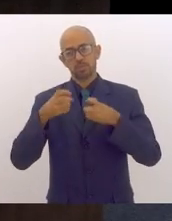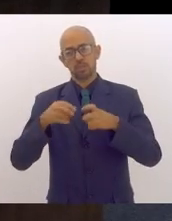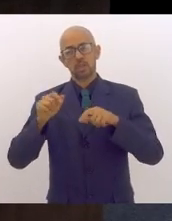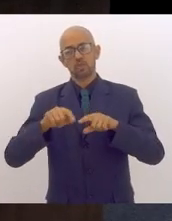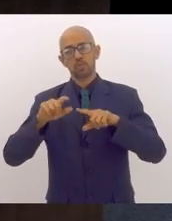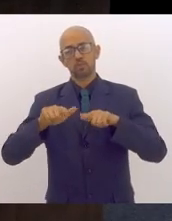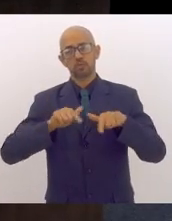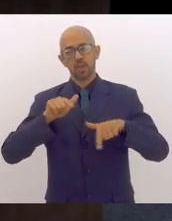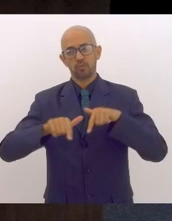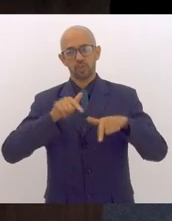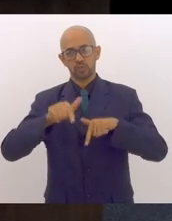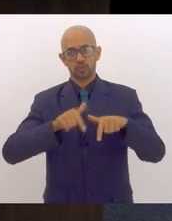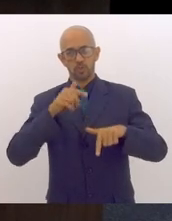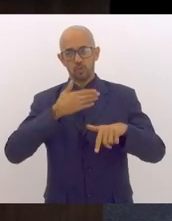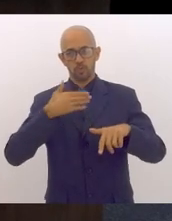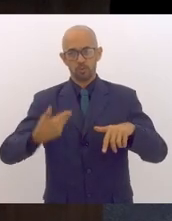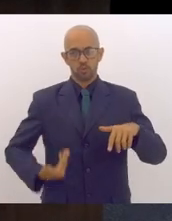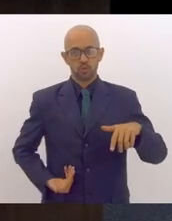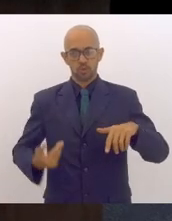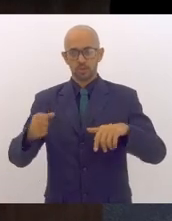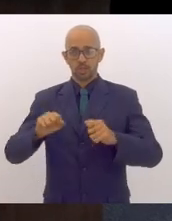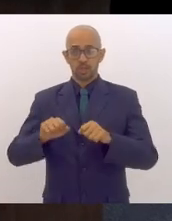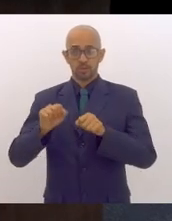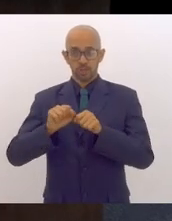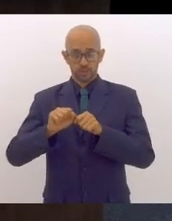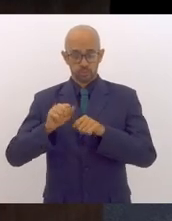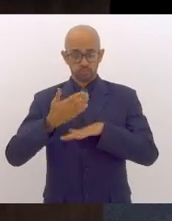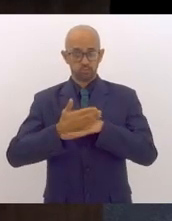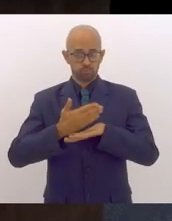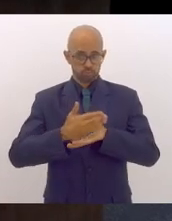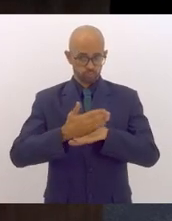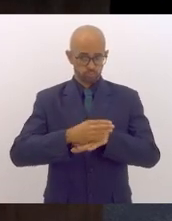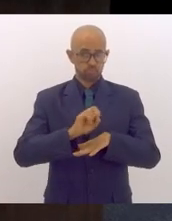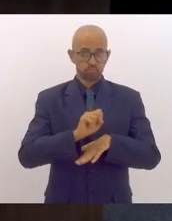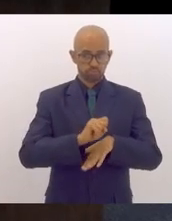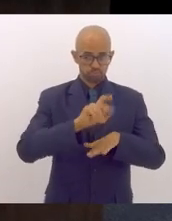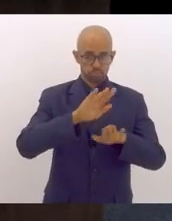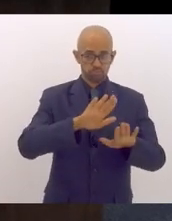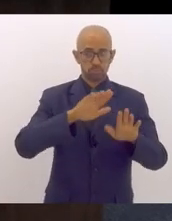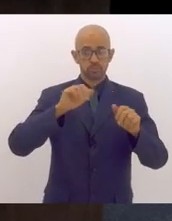público. Porque se, por um lado, você está formando melhor os estudantes, por outro, você pode estar